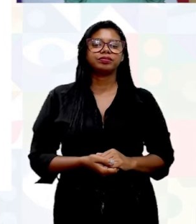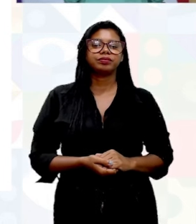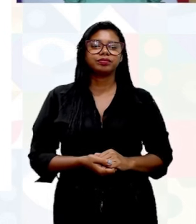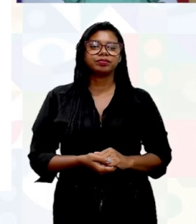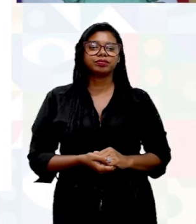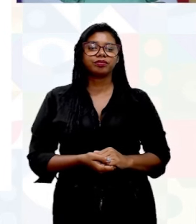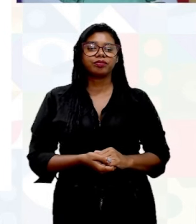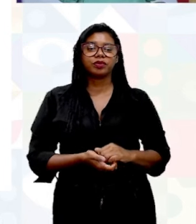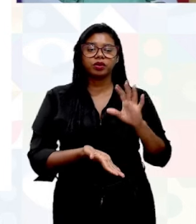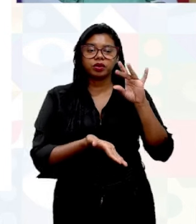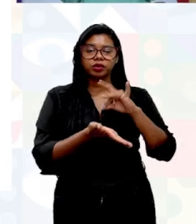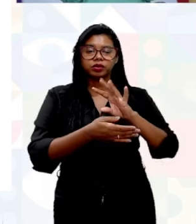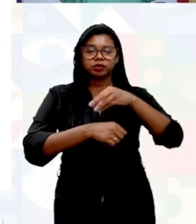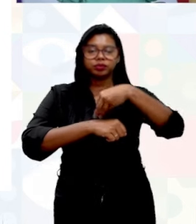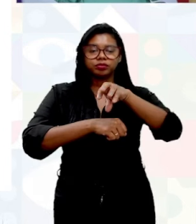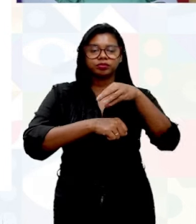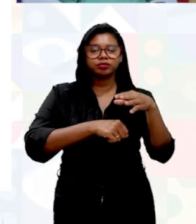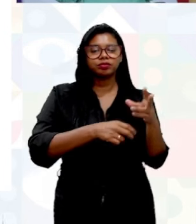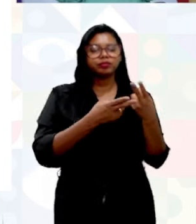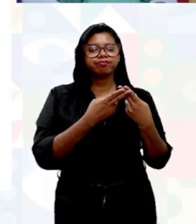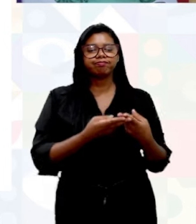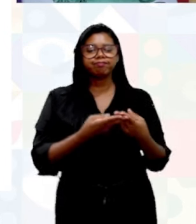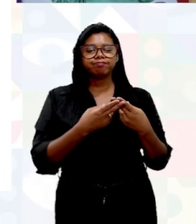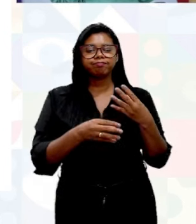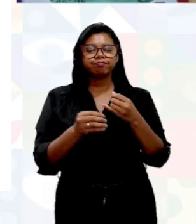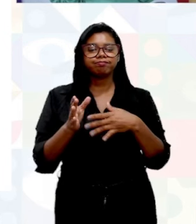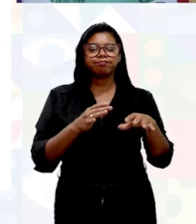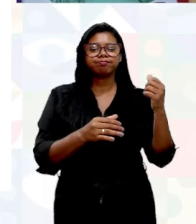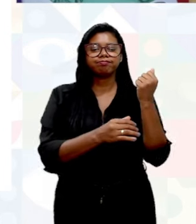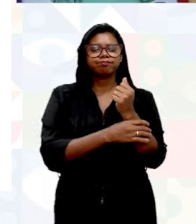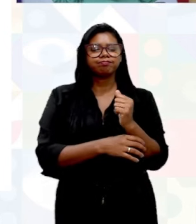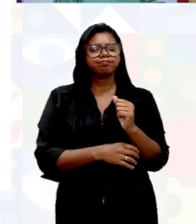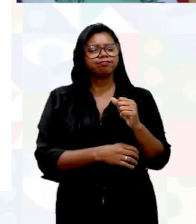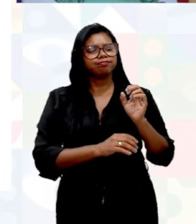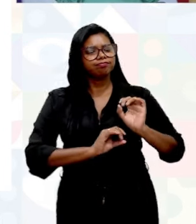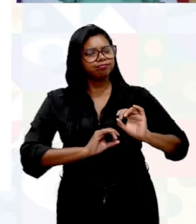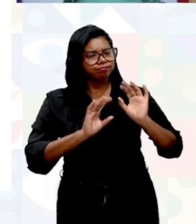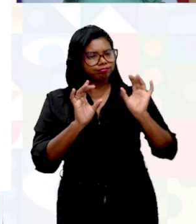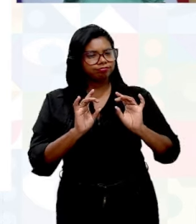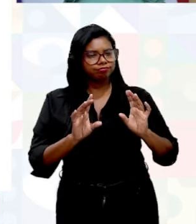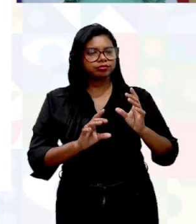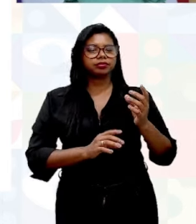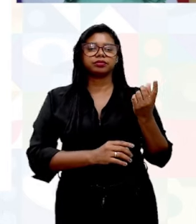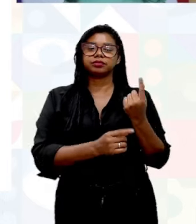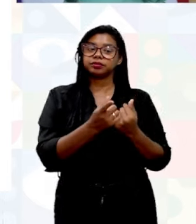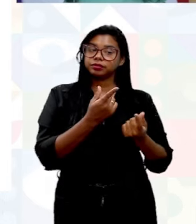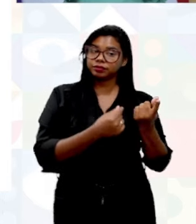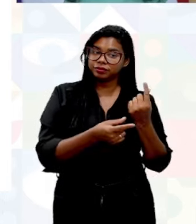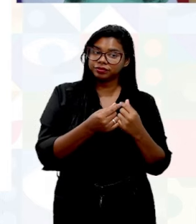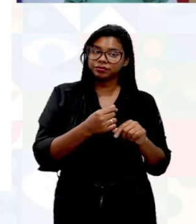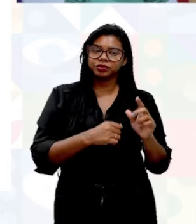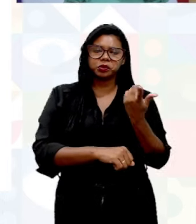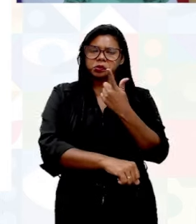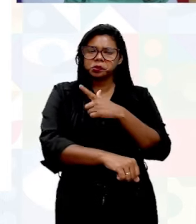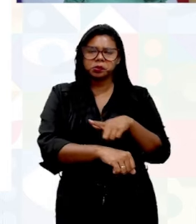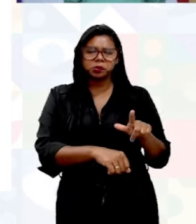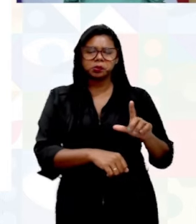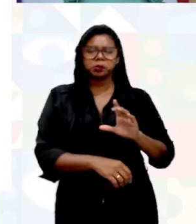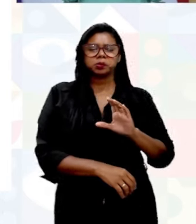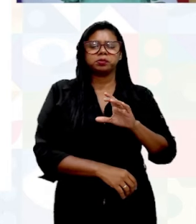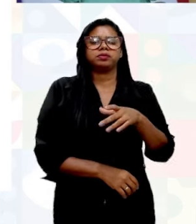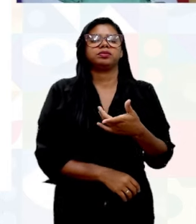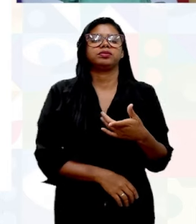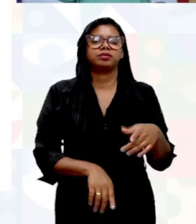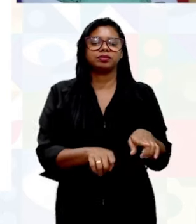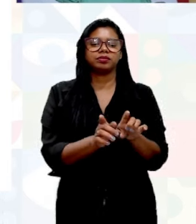estável, ele transmite muita paciência e muita segurança no momento de uma negociação. Ele nunca vai ter um comportamento impulsivo. Ele